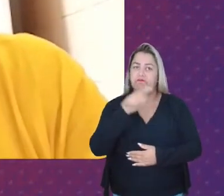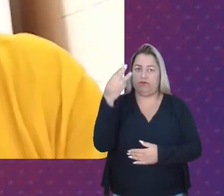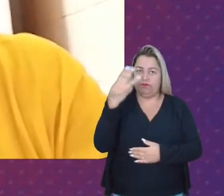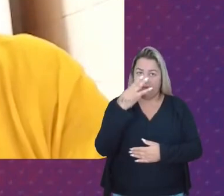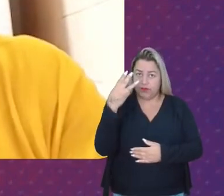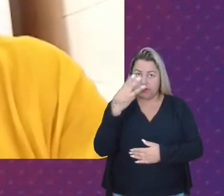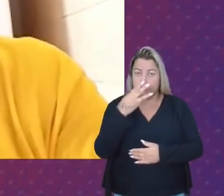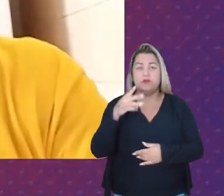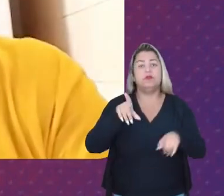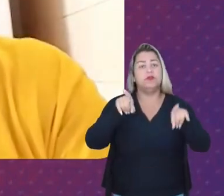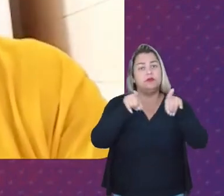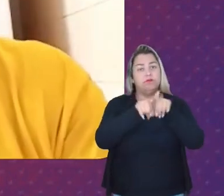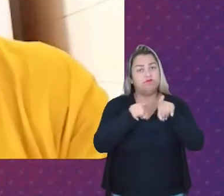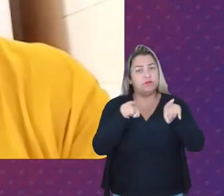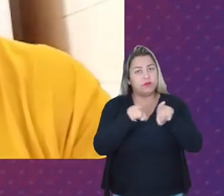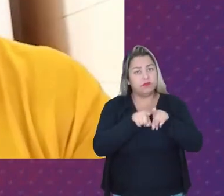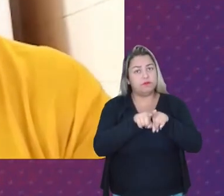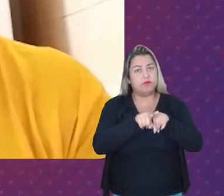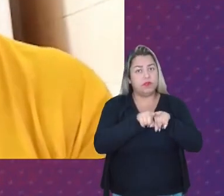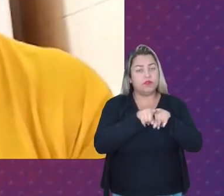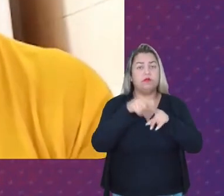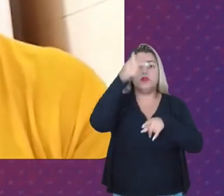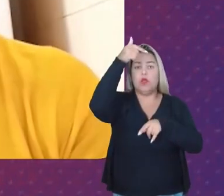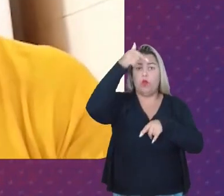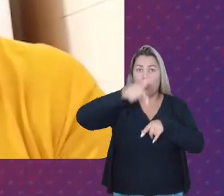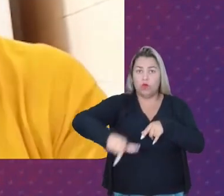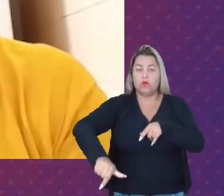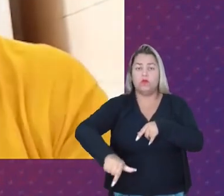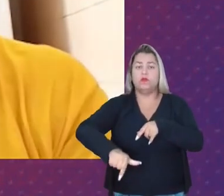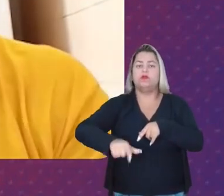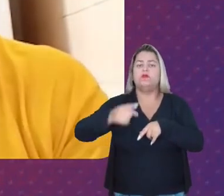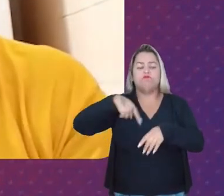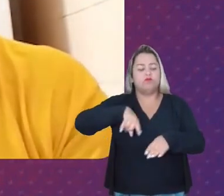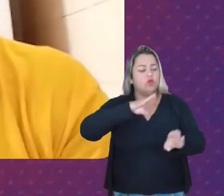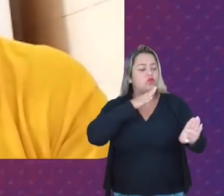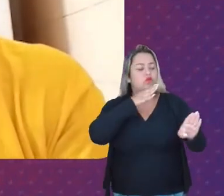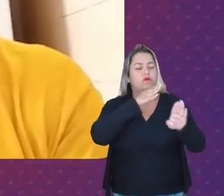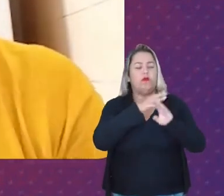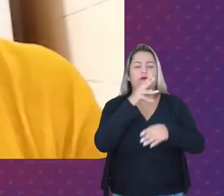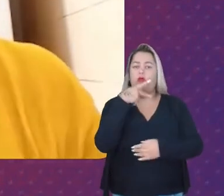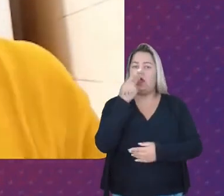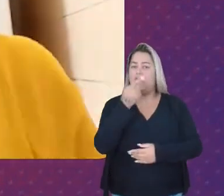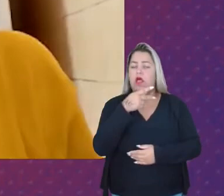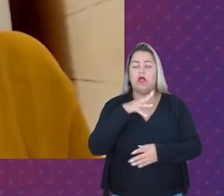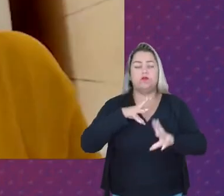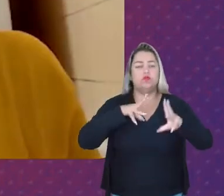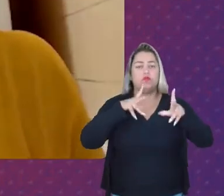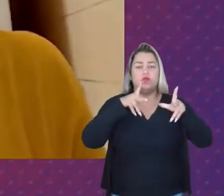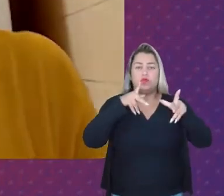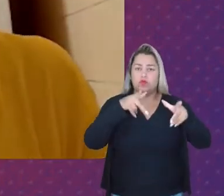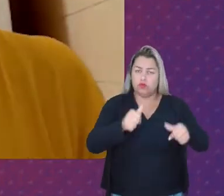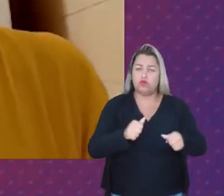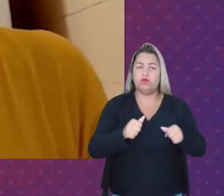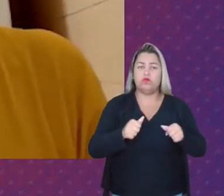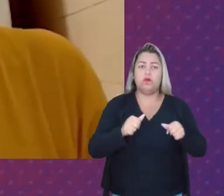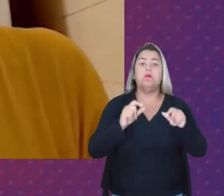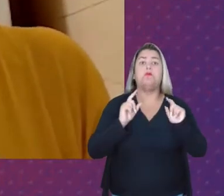E aí a gente não conseguiu nosso objetivo, vamos dizer, não totalmente, mas